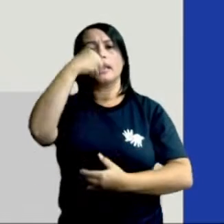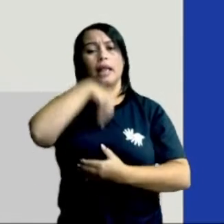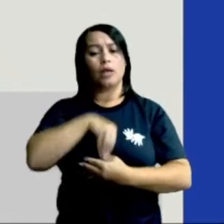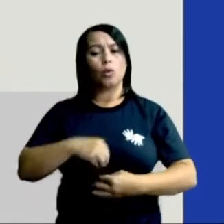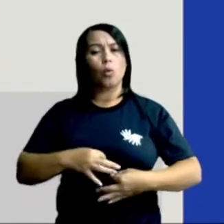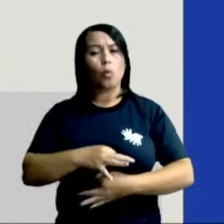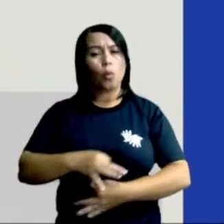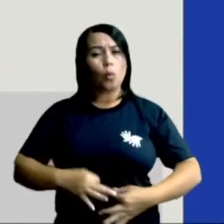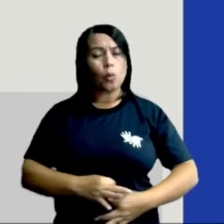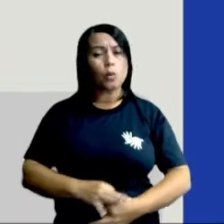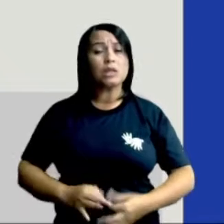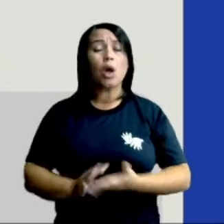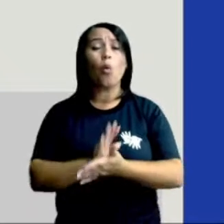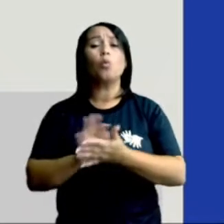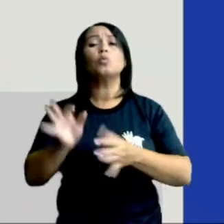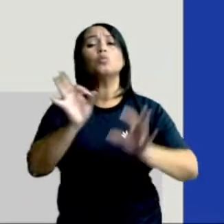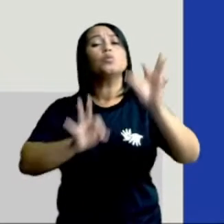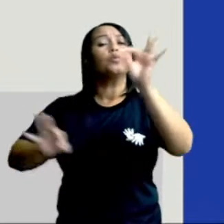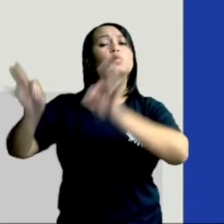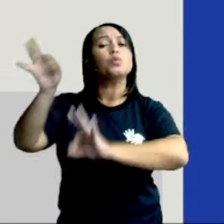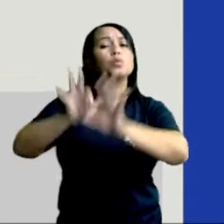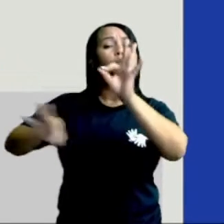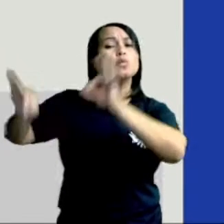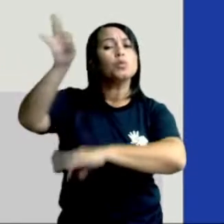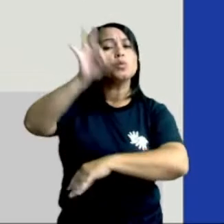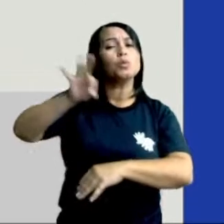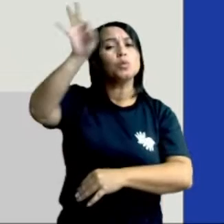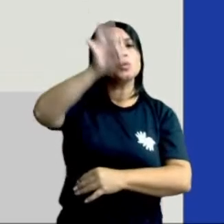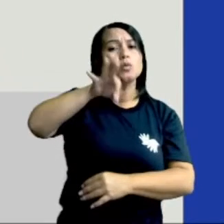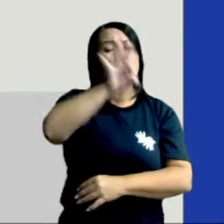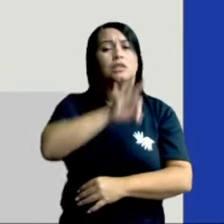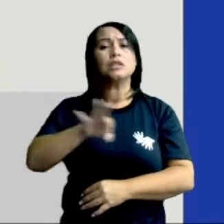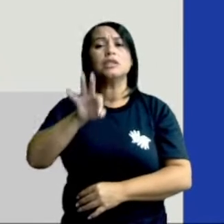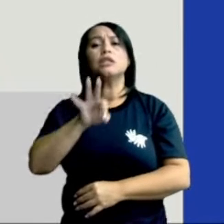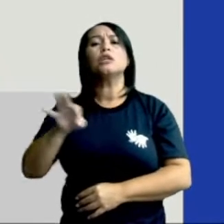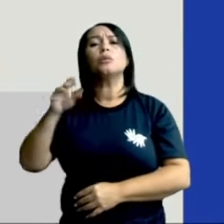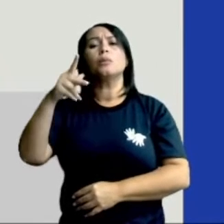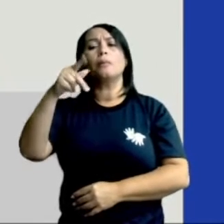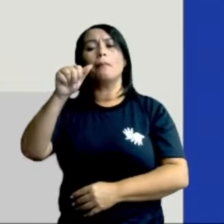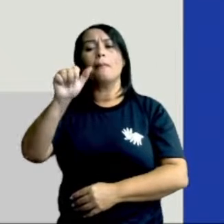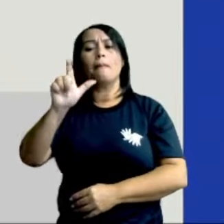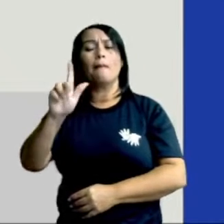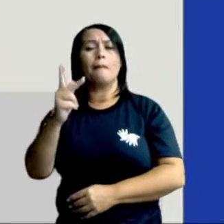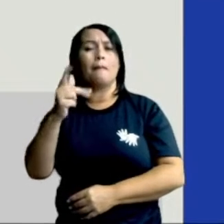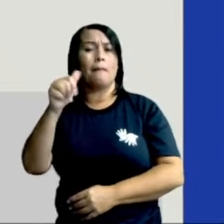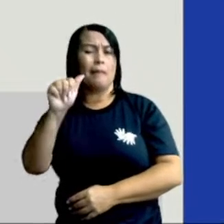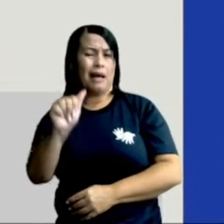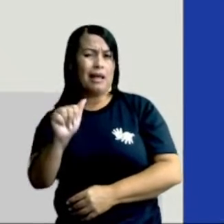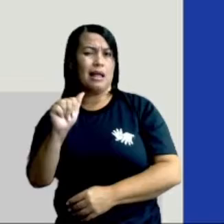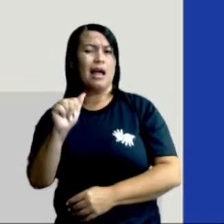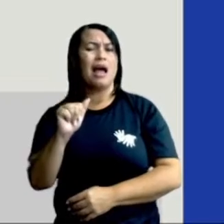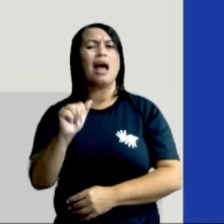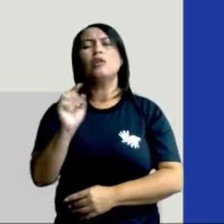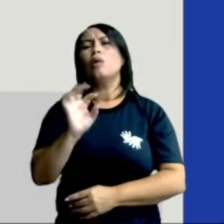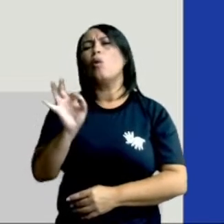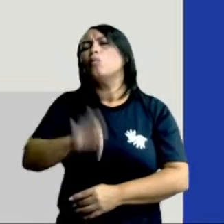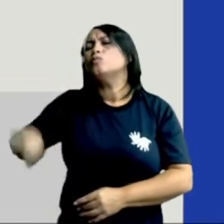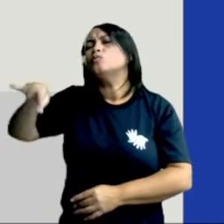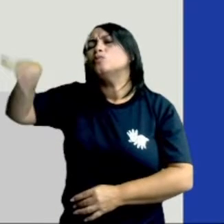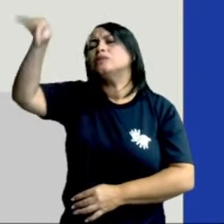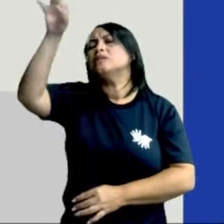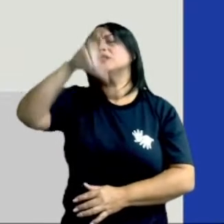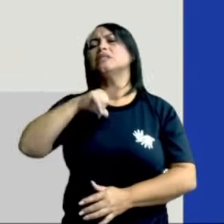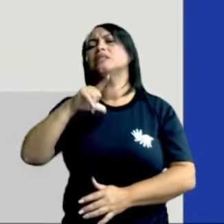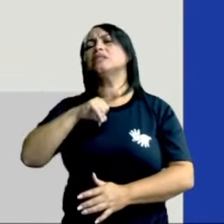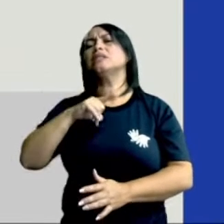digestivo de pequenos mosquitos, chamados de mosquitos palha. Esse mosquito palha, ele não é um mosquito que tem o hábito como